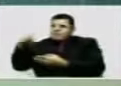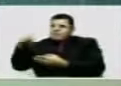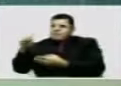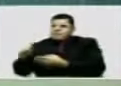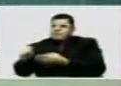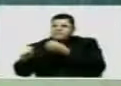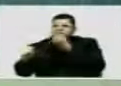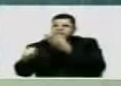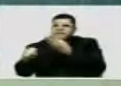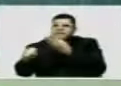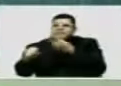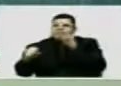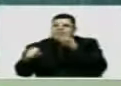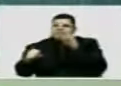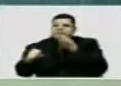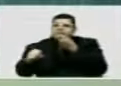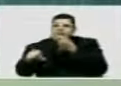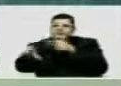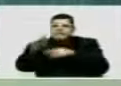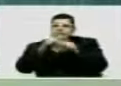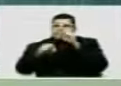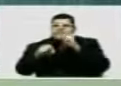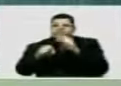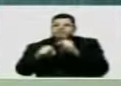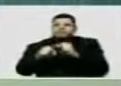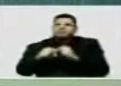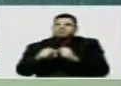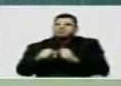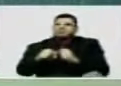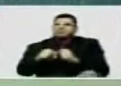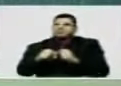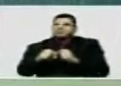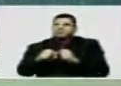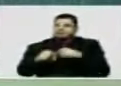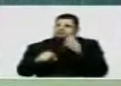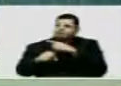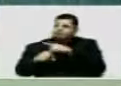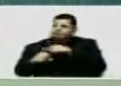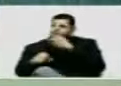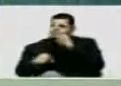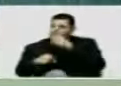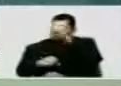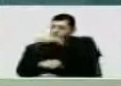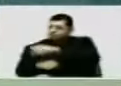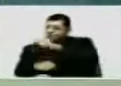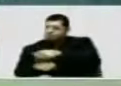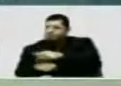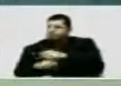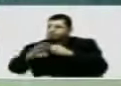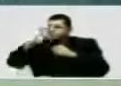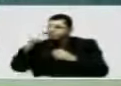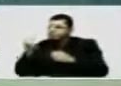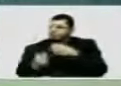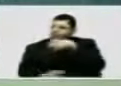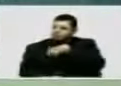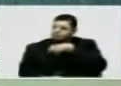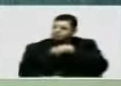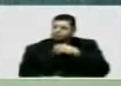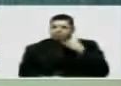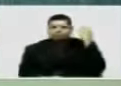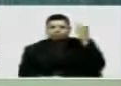ICMS. Falar em alternativas econômicas, nós temos falado aqui todos os